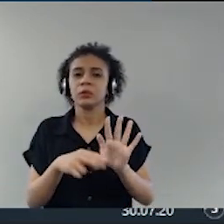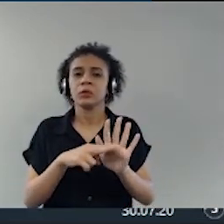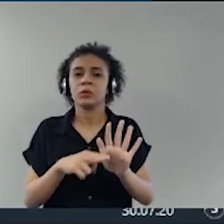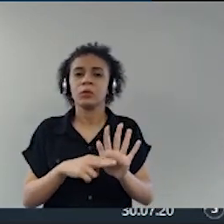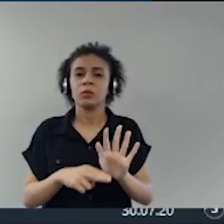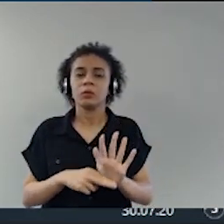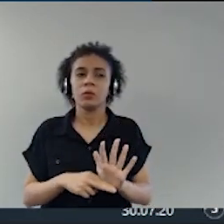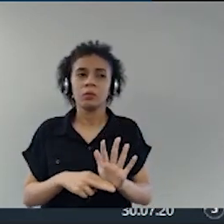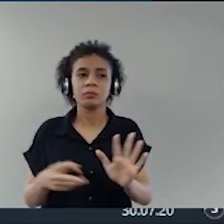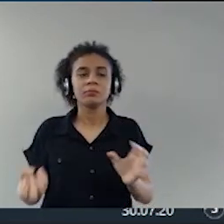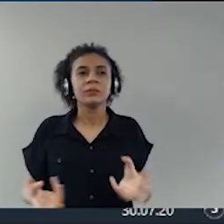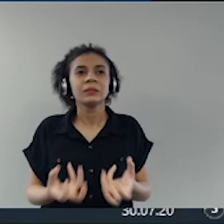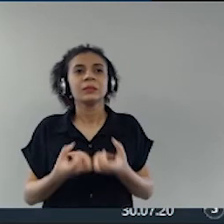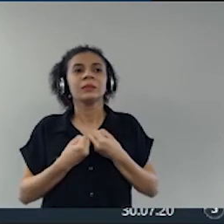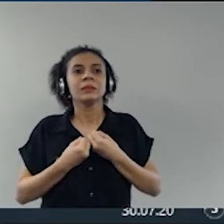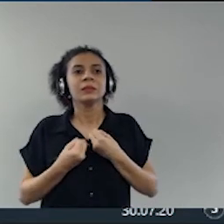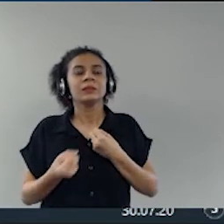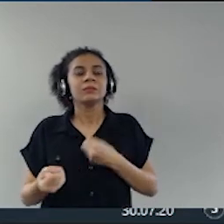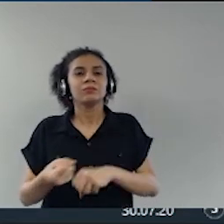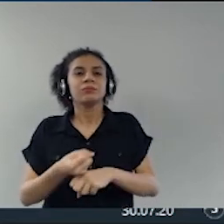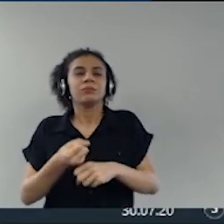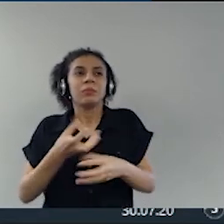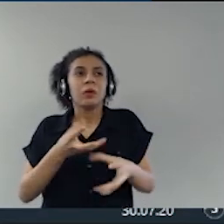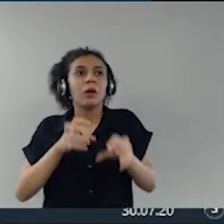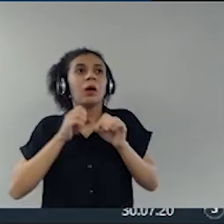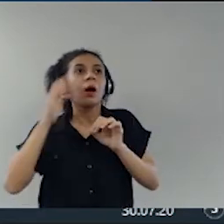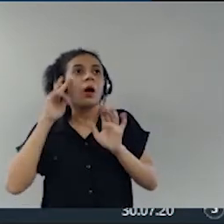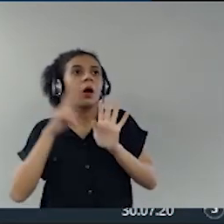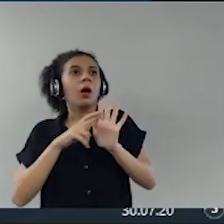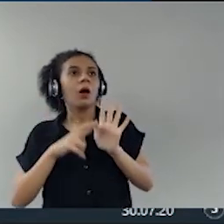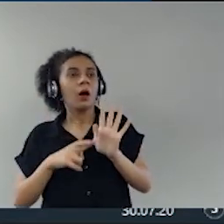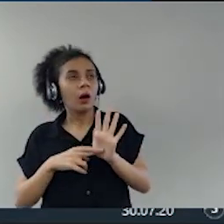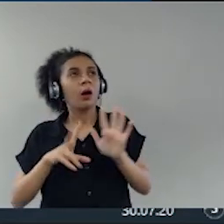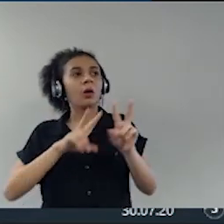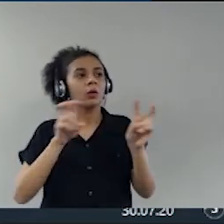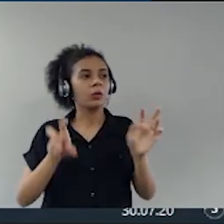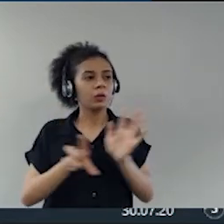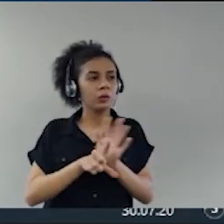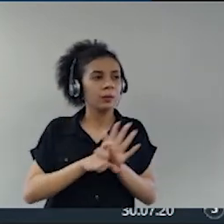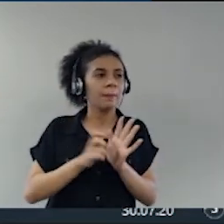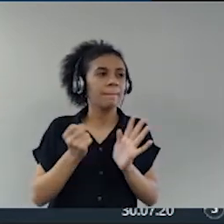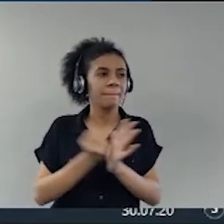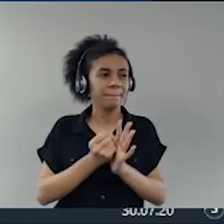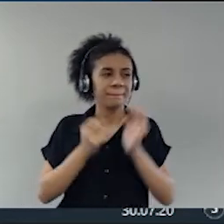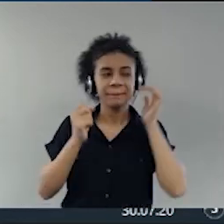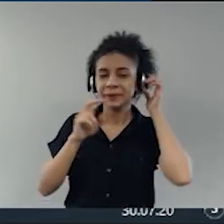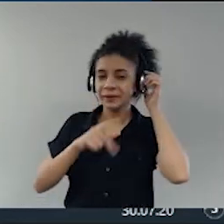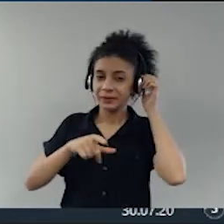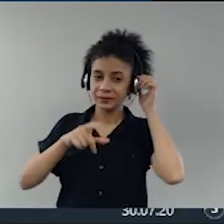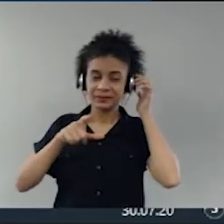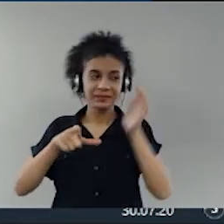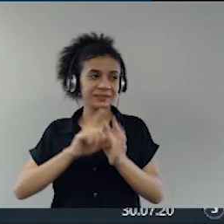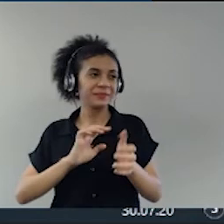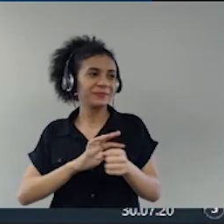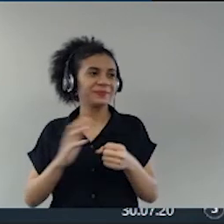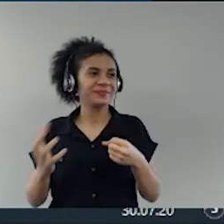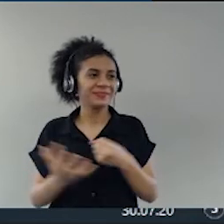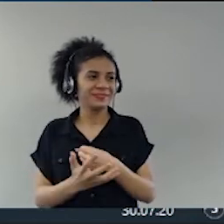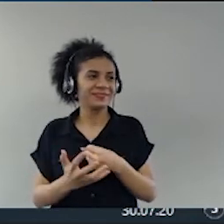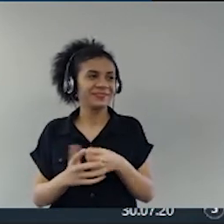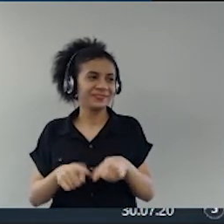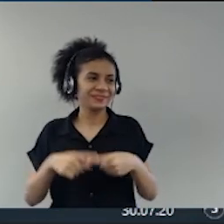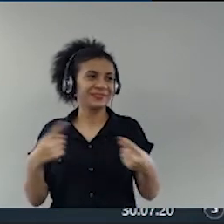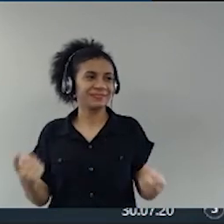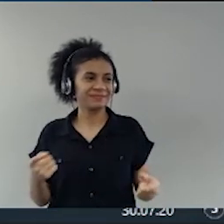normativo, uma inspiração normativa em relação a essa legislação, a esse marco legal antes da pandemia.